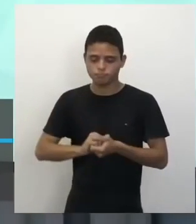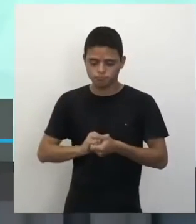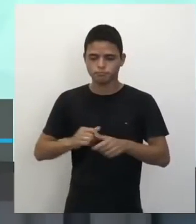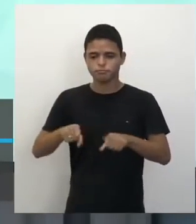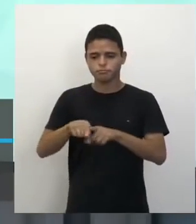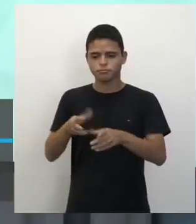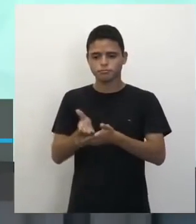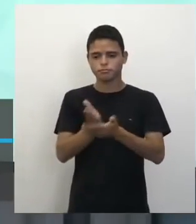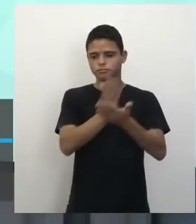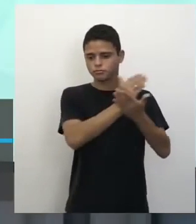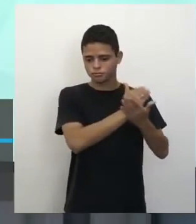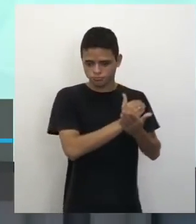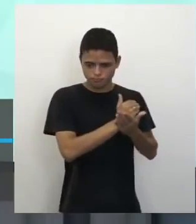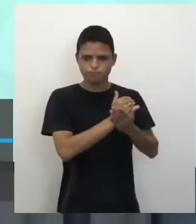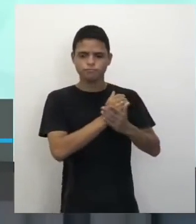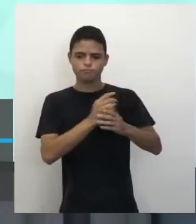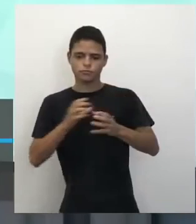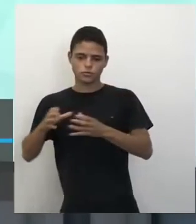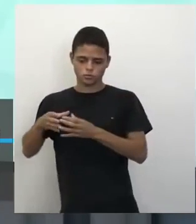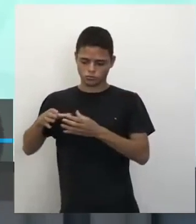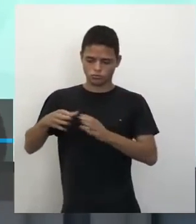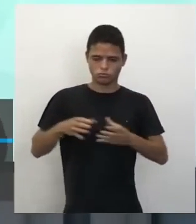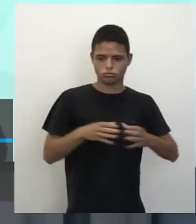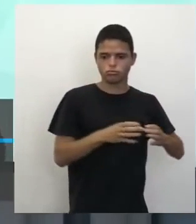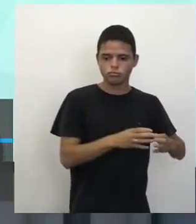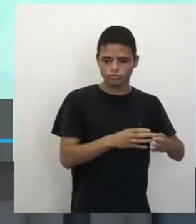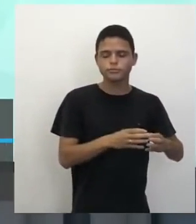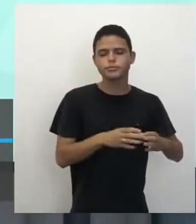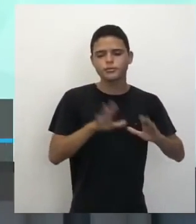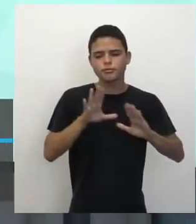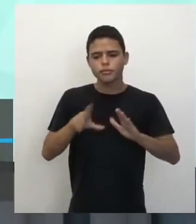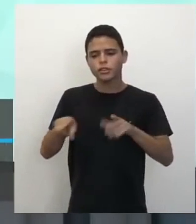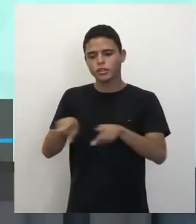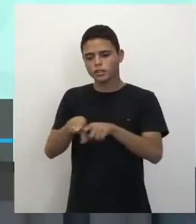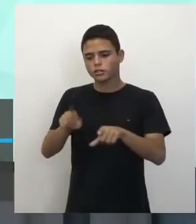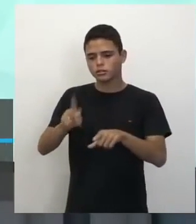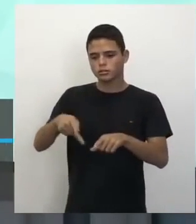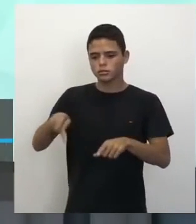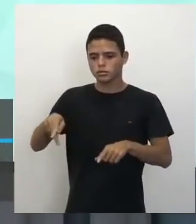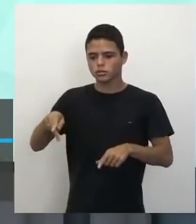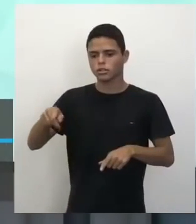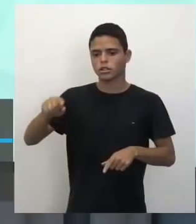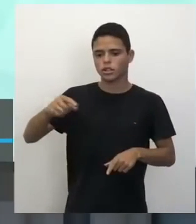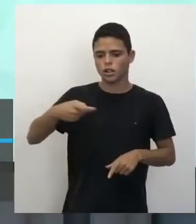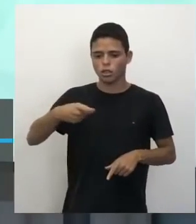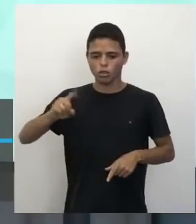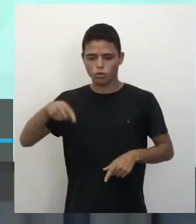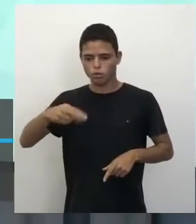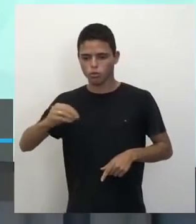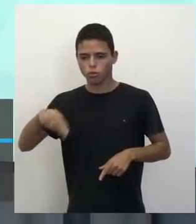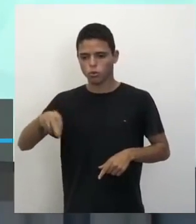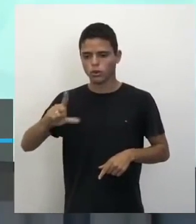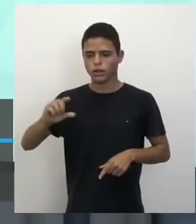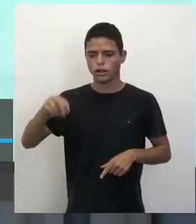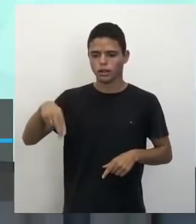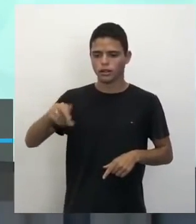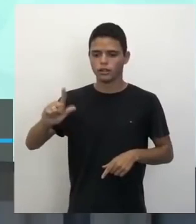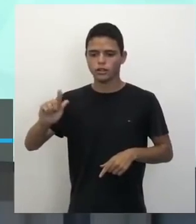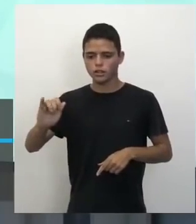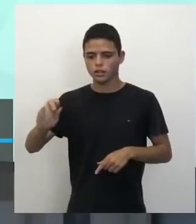chegada dos europeus. Professora Zuleide também traz aqui uma resposta muito interessante quando ela fala